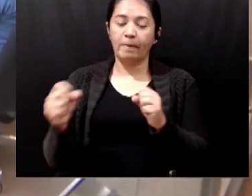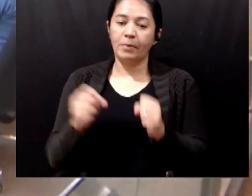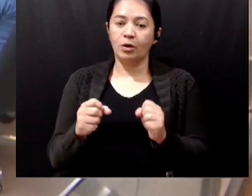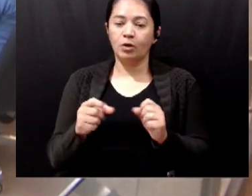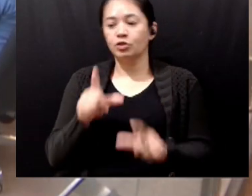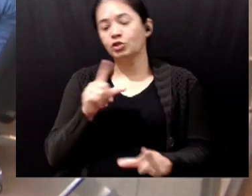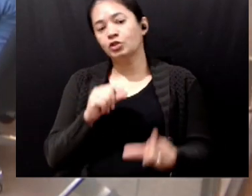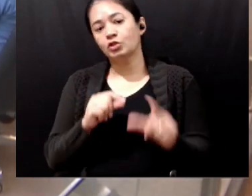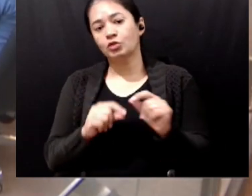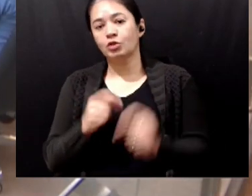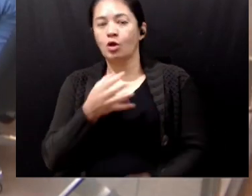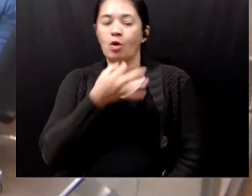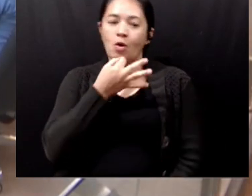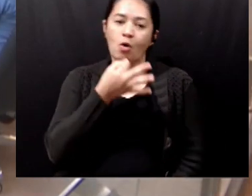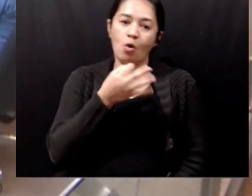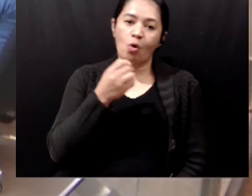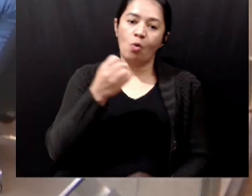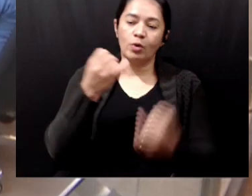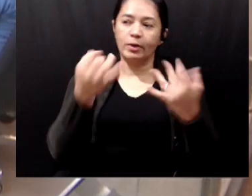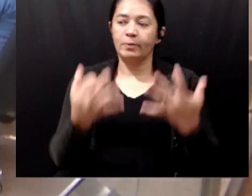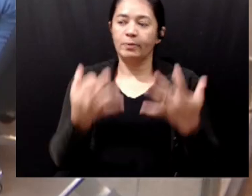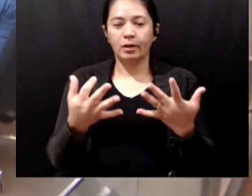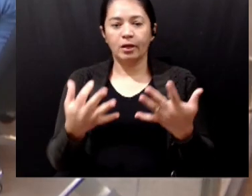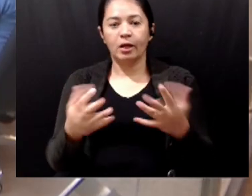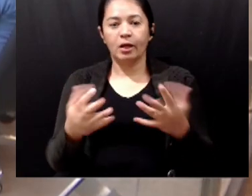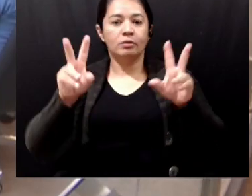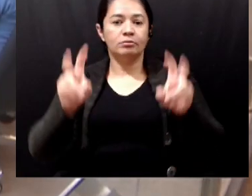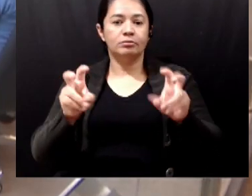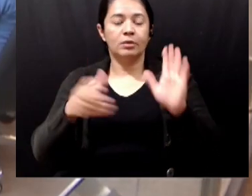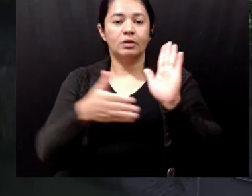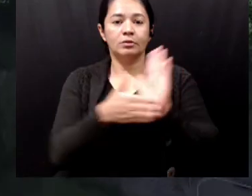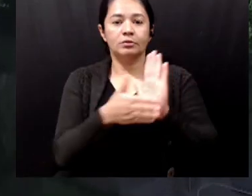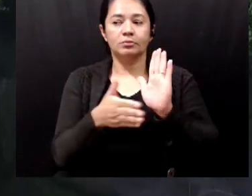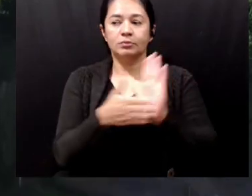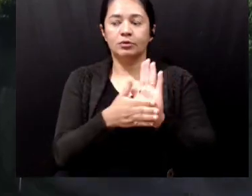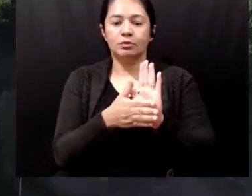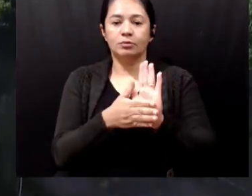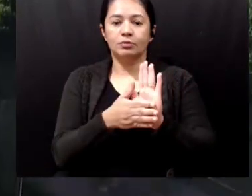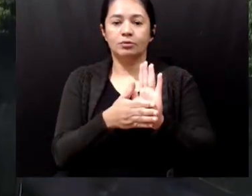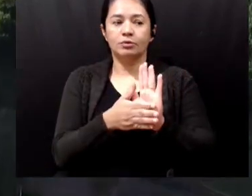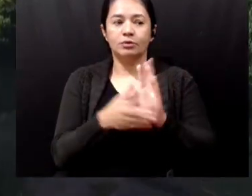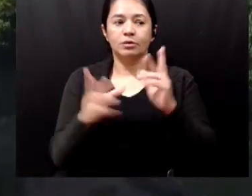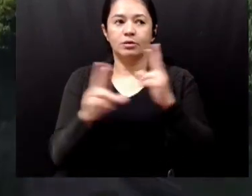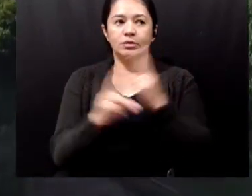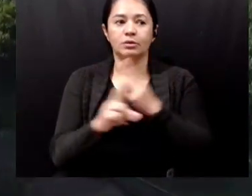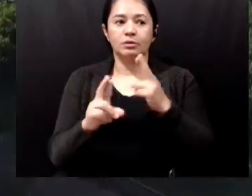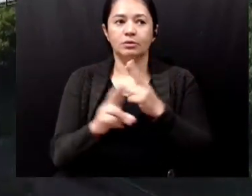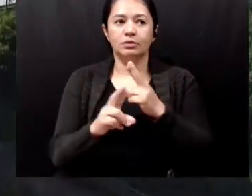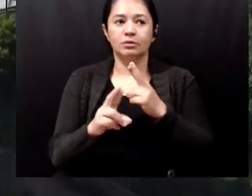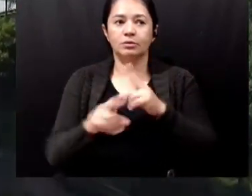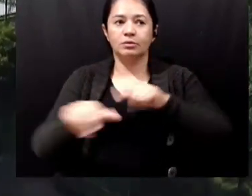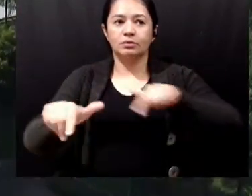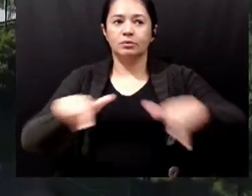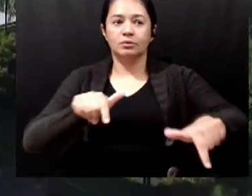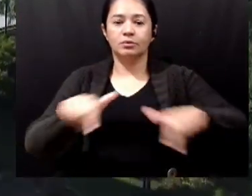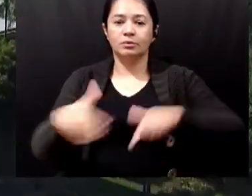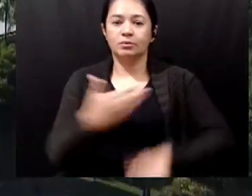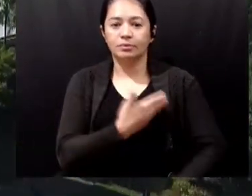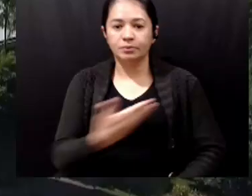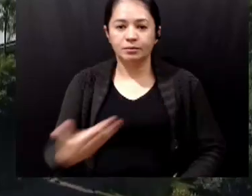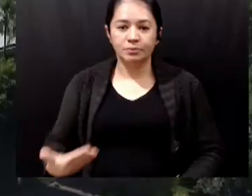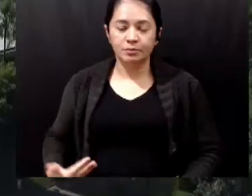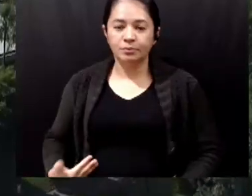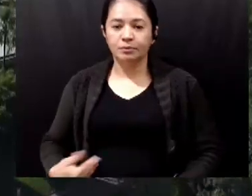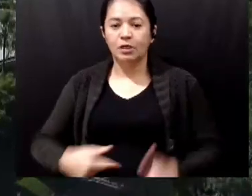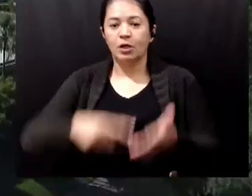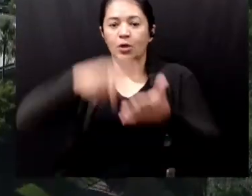emitir parecer sobre as proposições que se relacionem com os servidores públicos, os contratados e